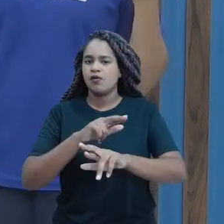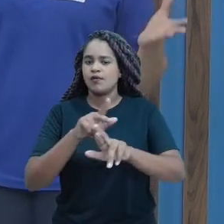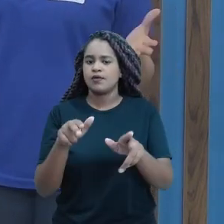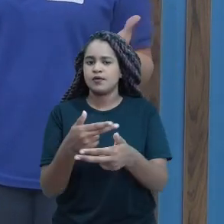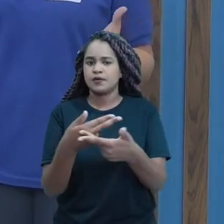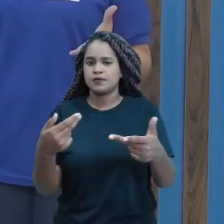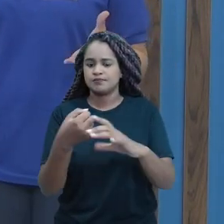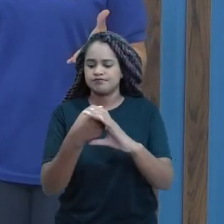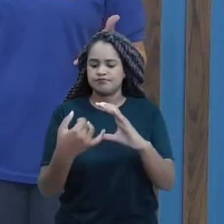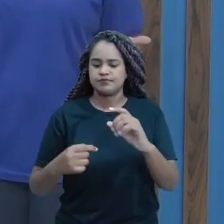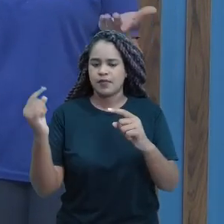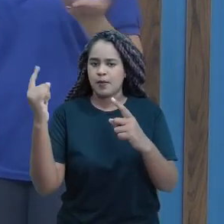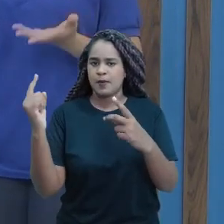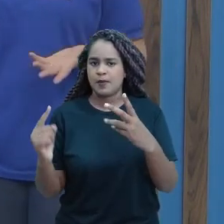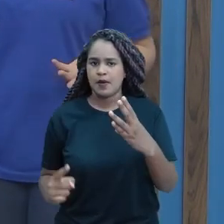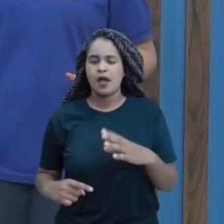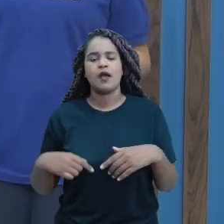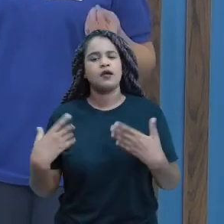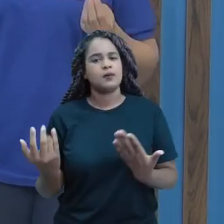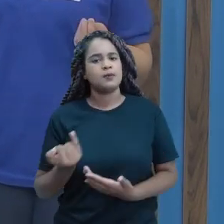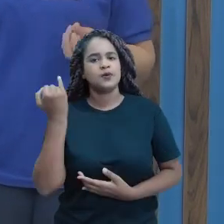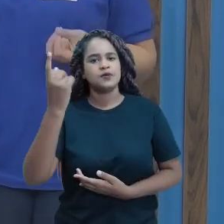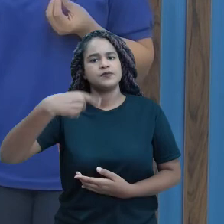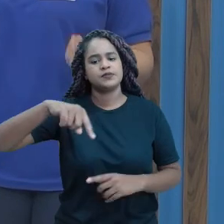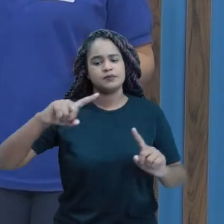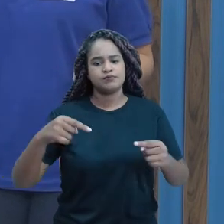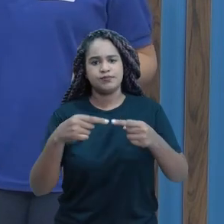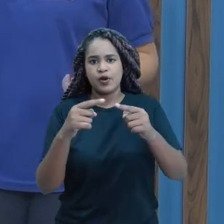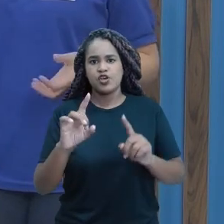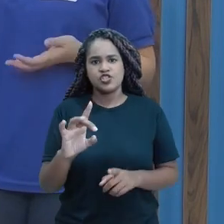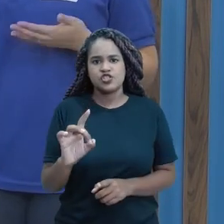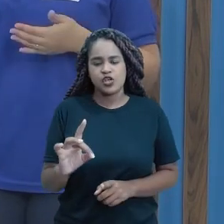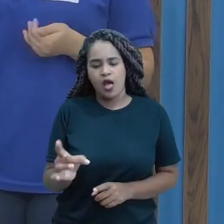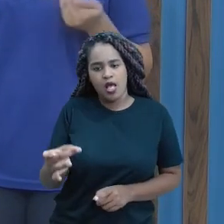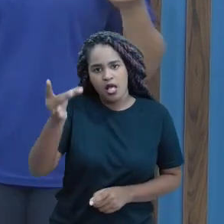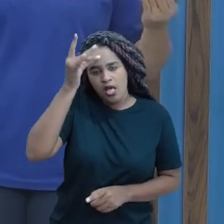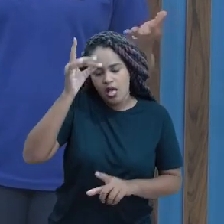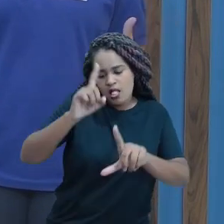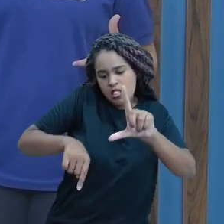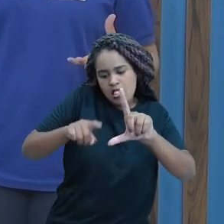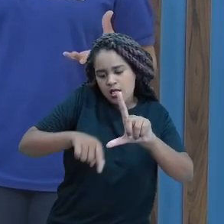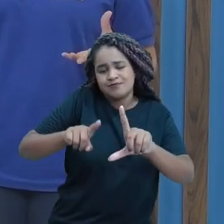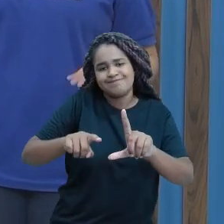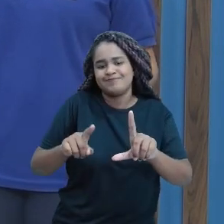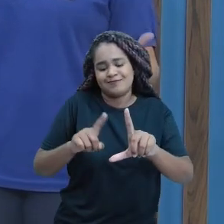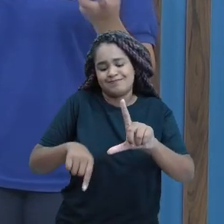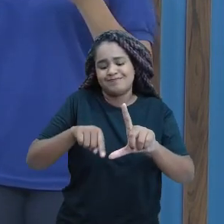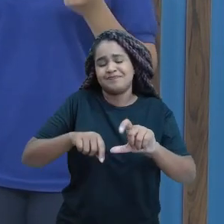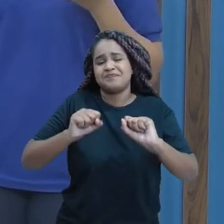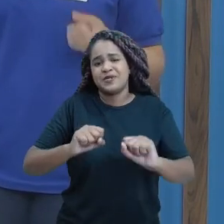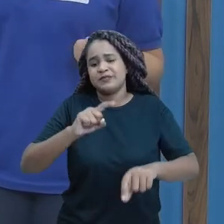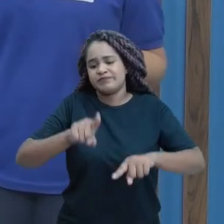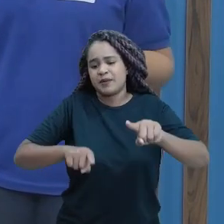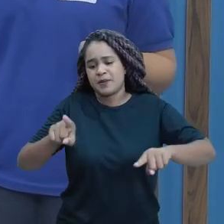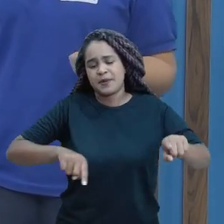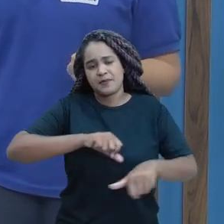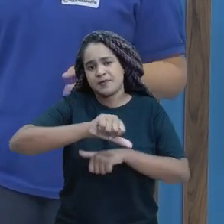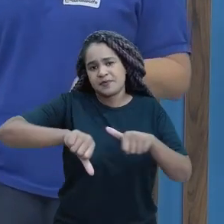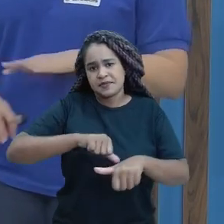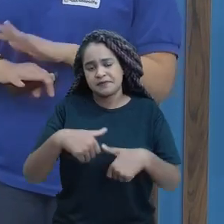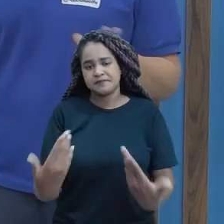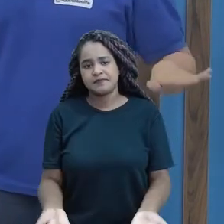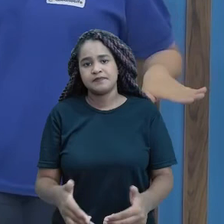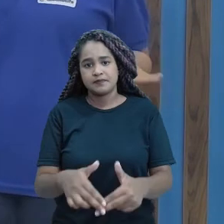quais são esses elementos e não necessariamente decorar as letras, porque a gente pode variar essas letras. E quando a gente aprende as